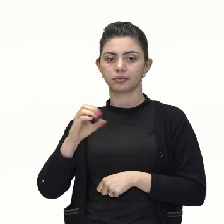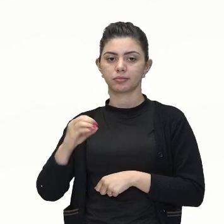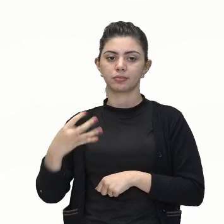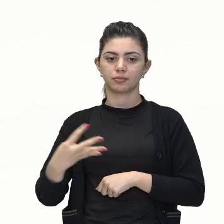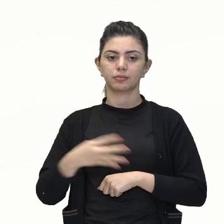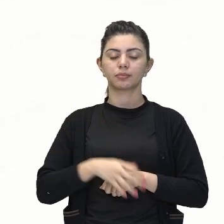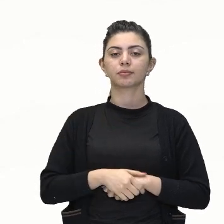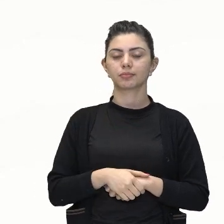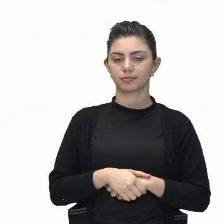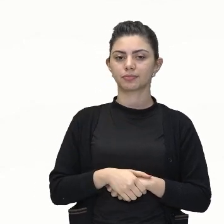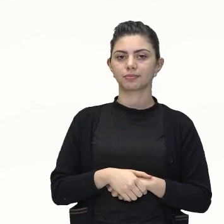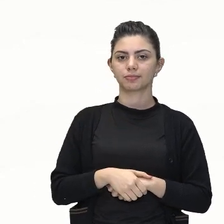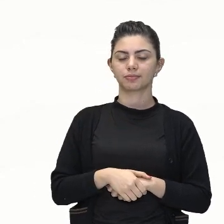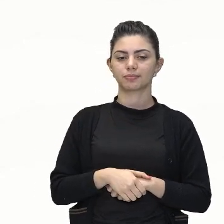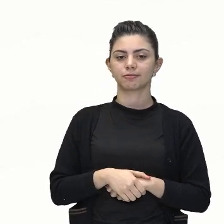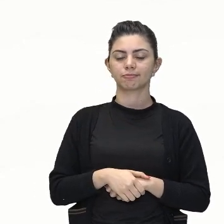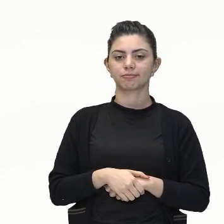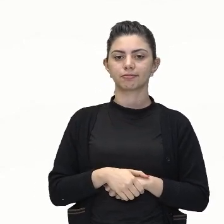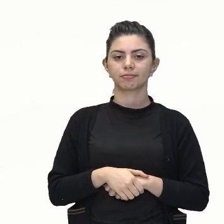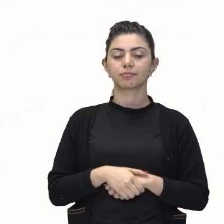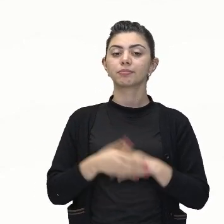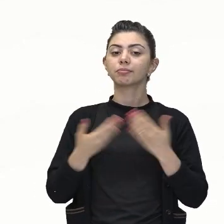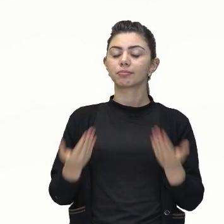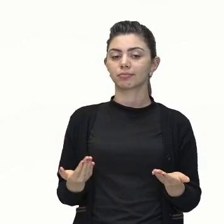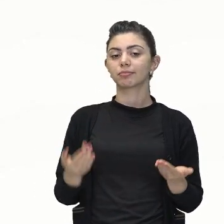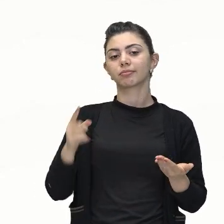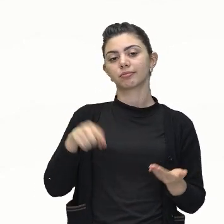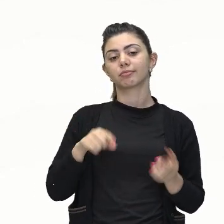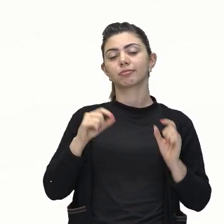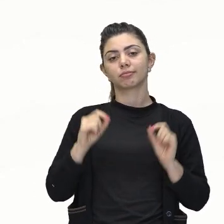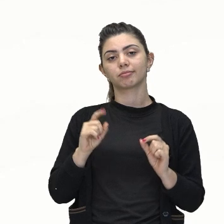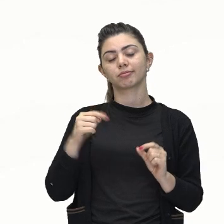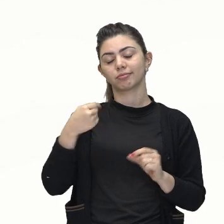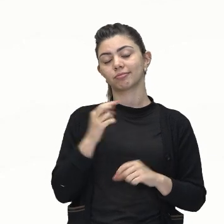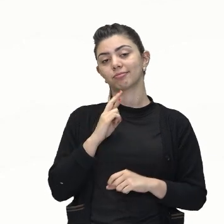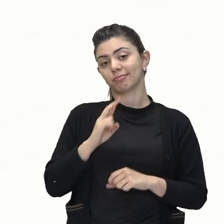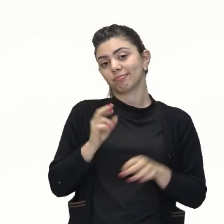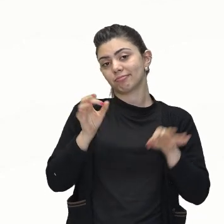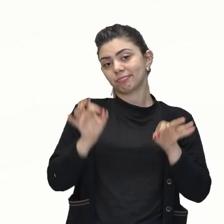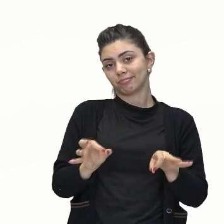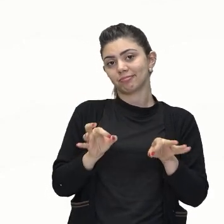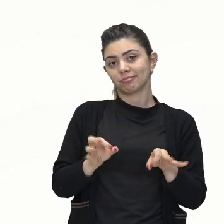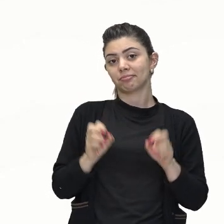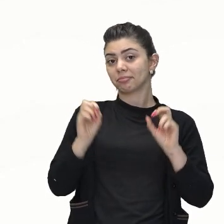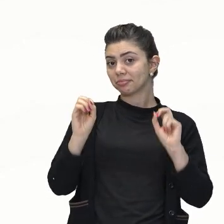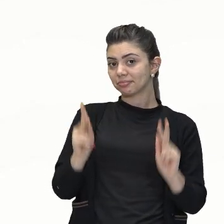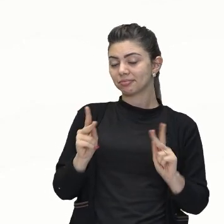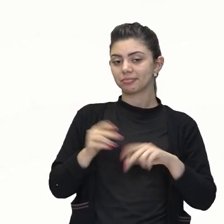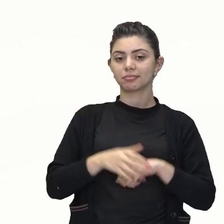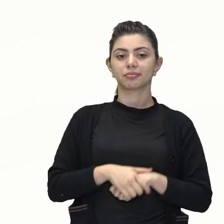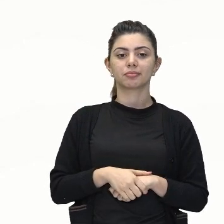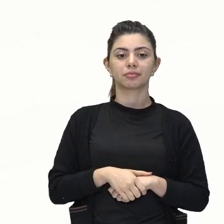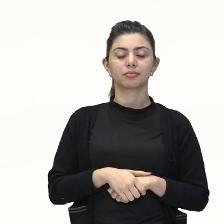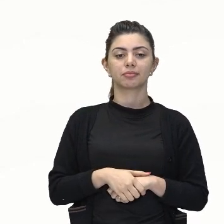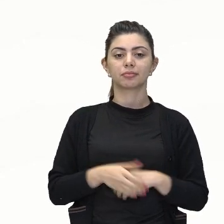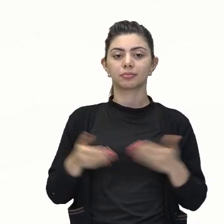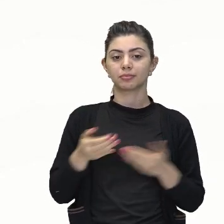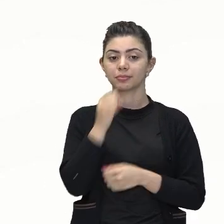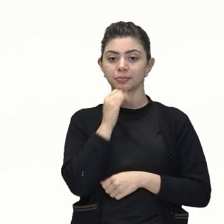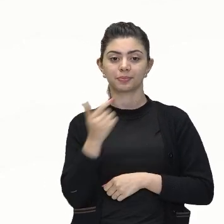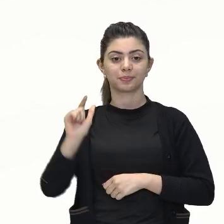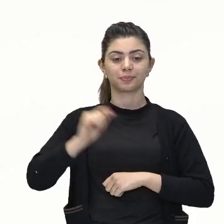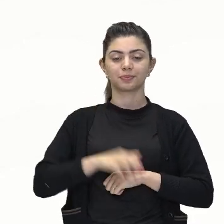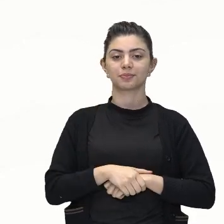113,04 centímetros, tá? Essa é a nossa resposta, tá bom? Vamos lá, próximo